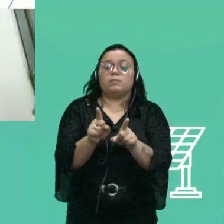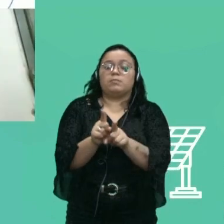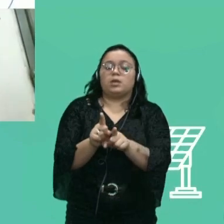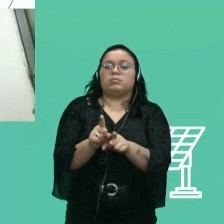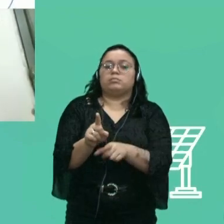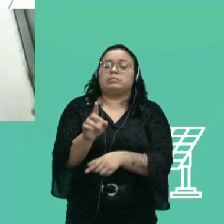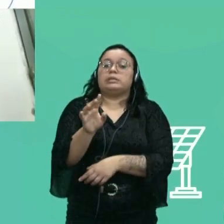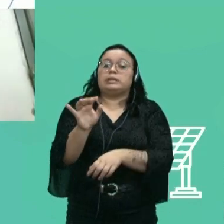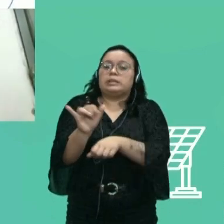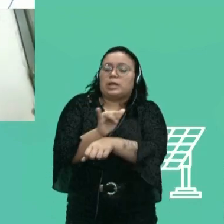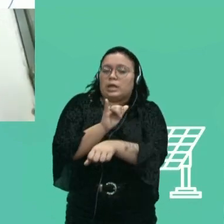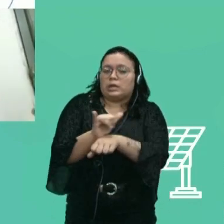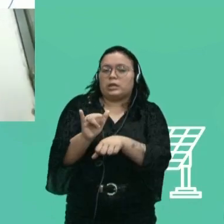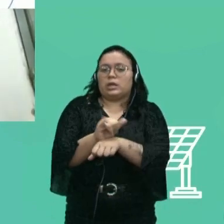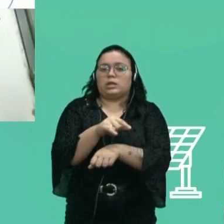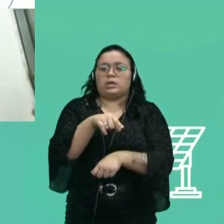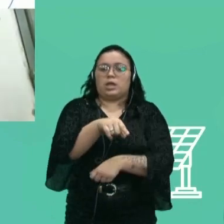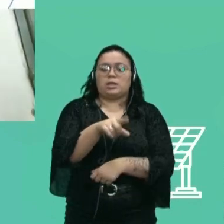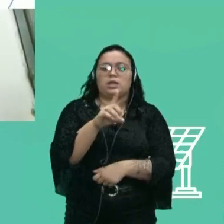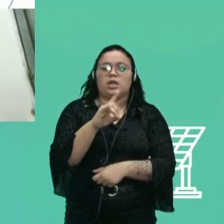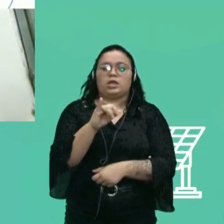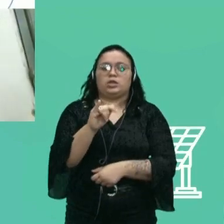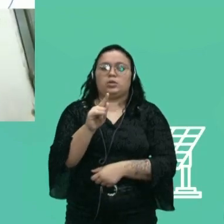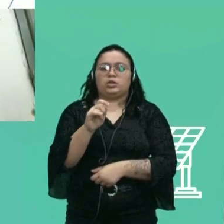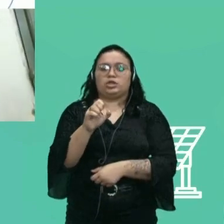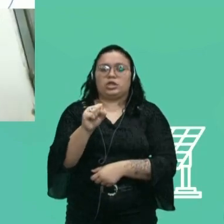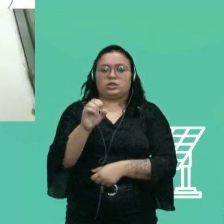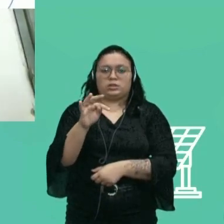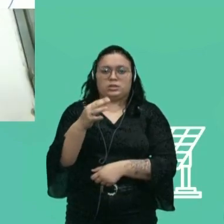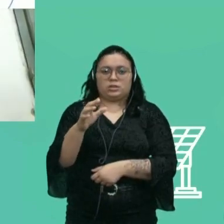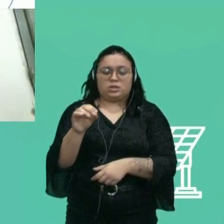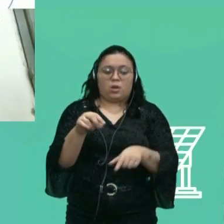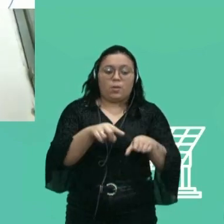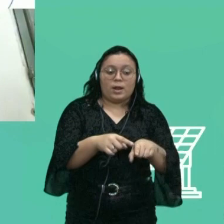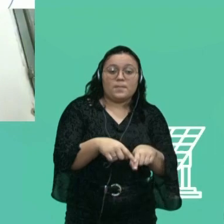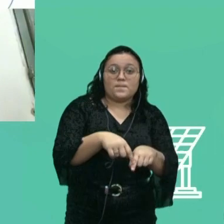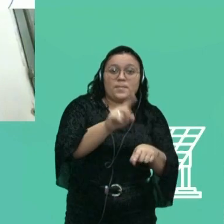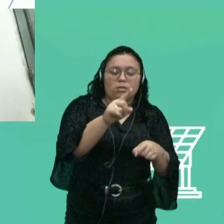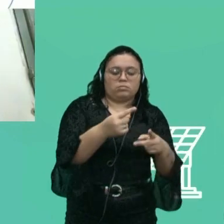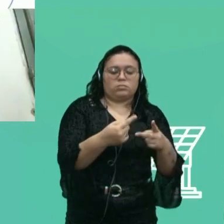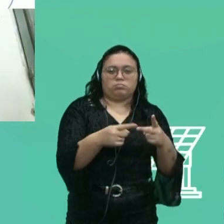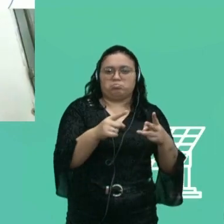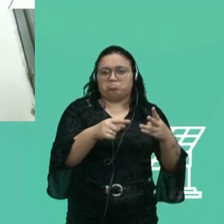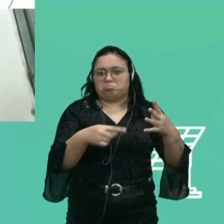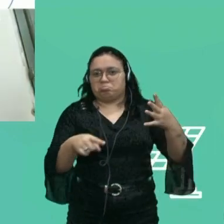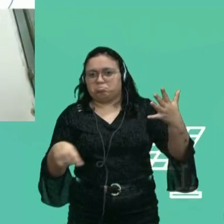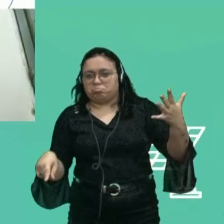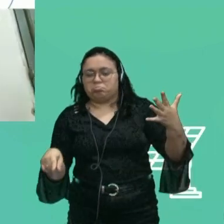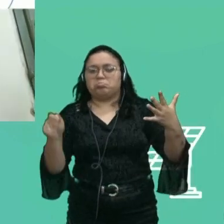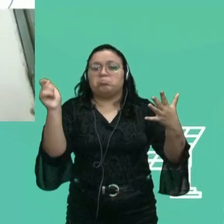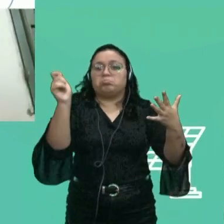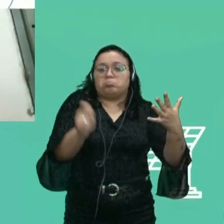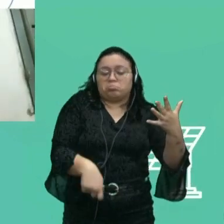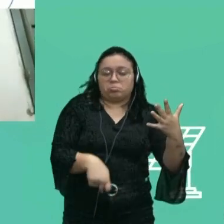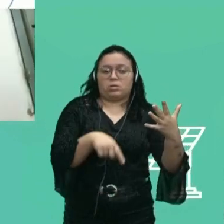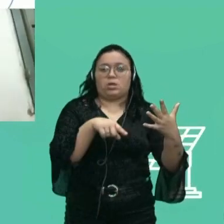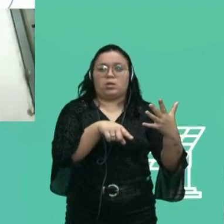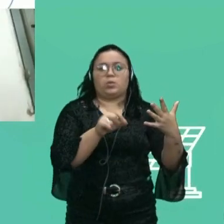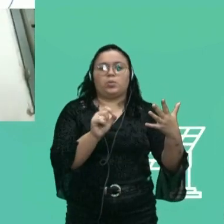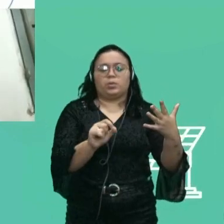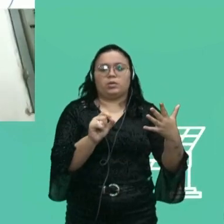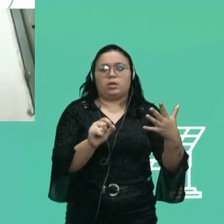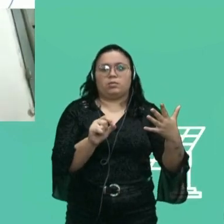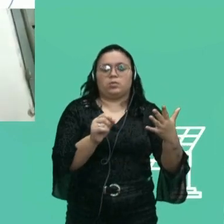a codigestão, que seria a combinação de mais de uma dessas fontes de biomassa, que, por sua vez, dependendo da